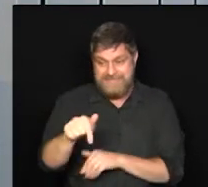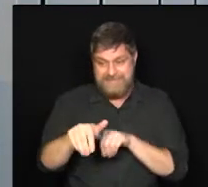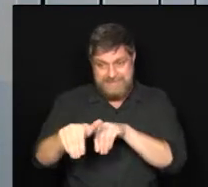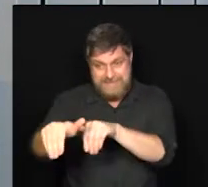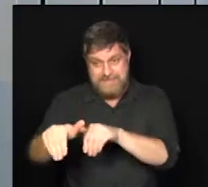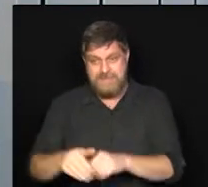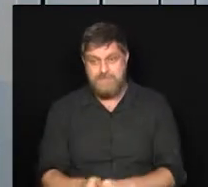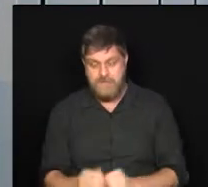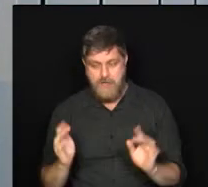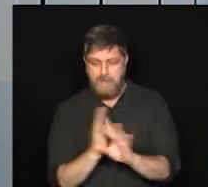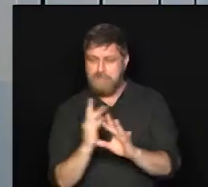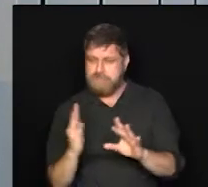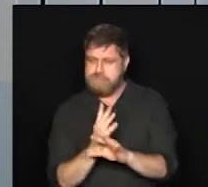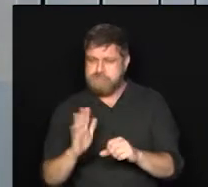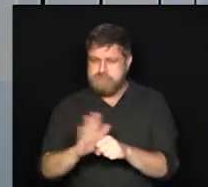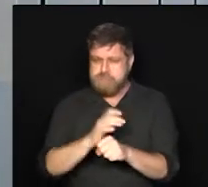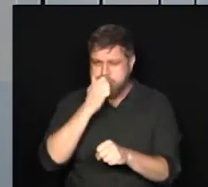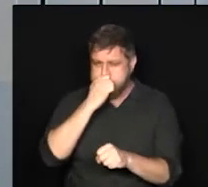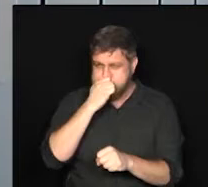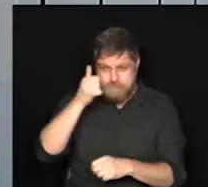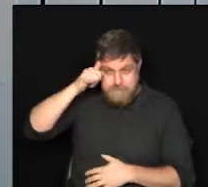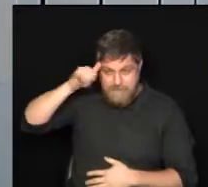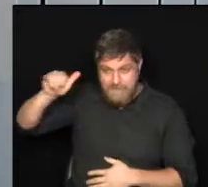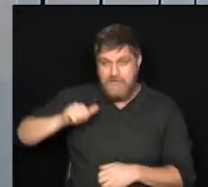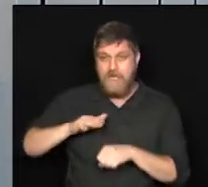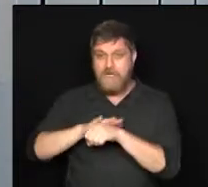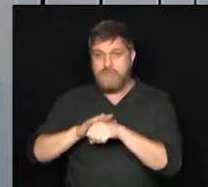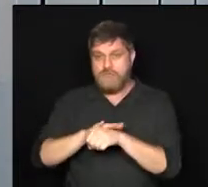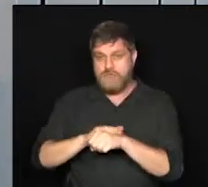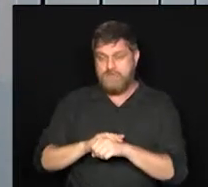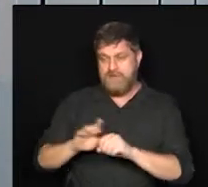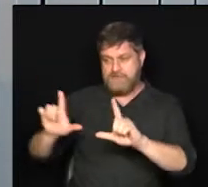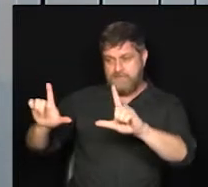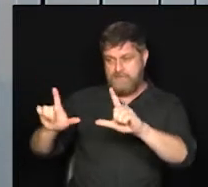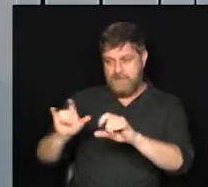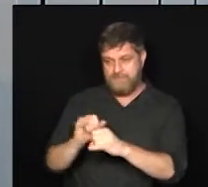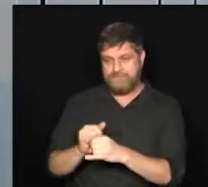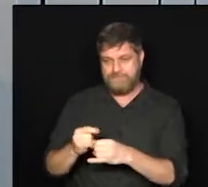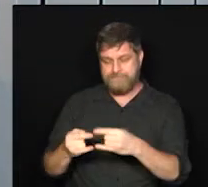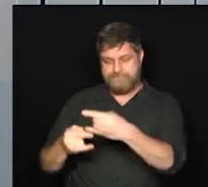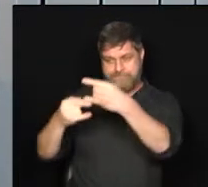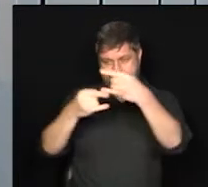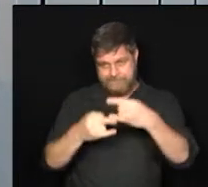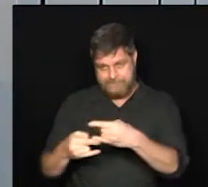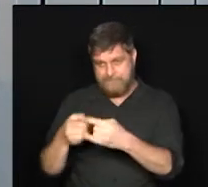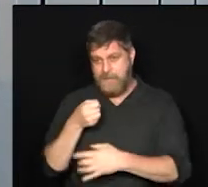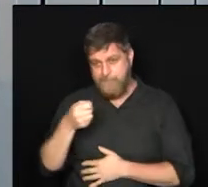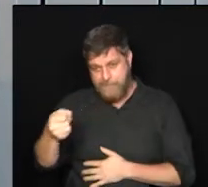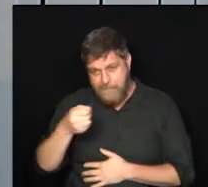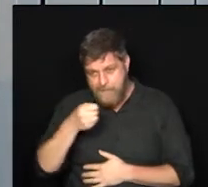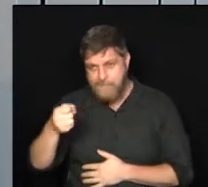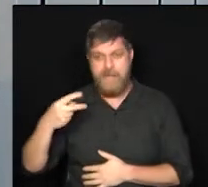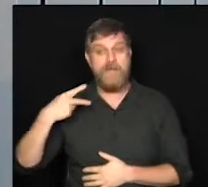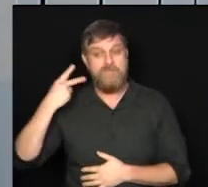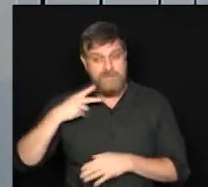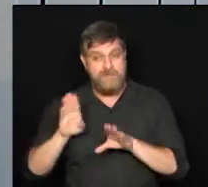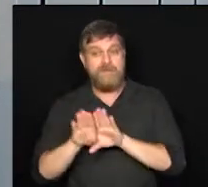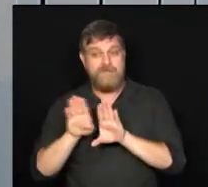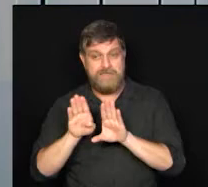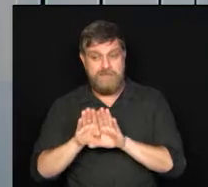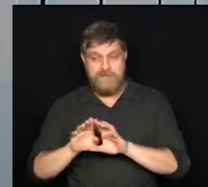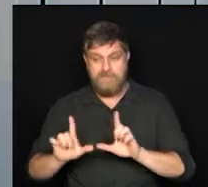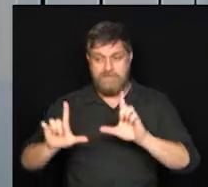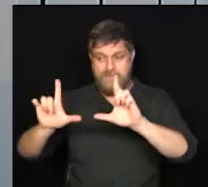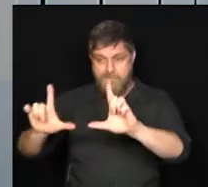evitar aglomeração e por isso que a gente conversa assim de forma virtual, a gente conversa com os vereadores através